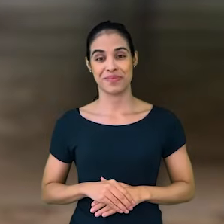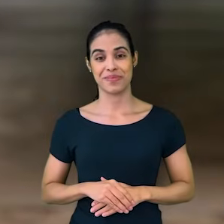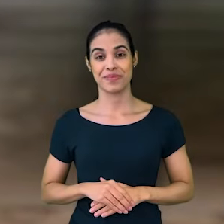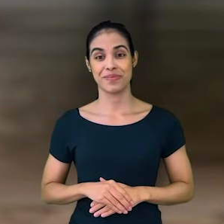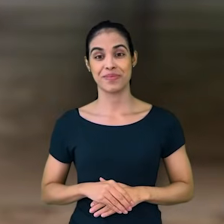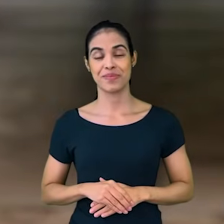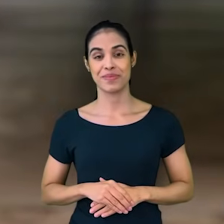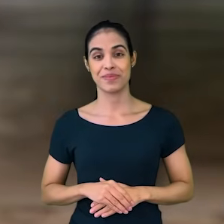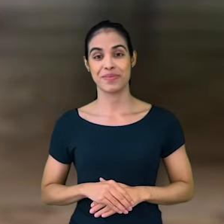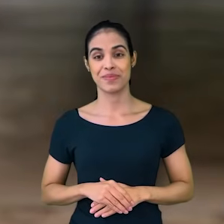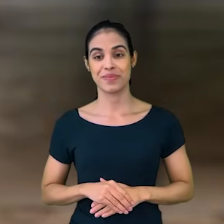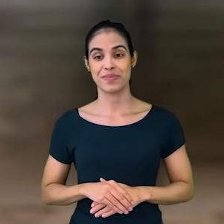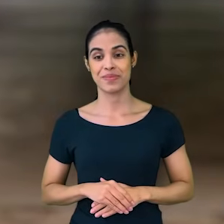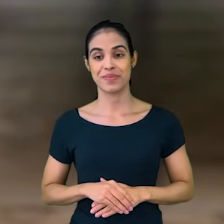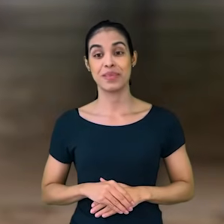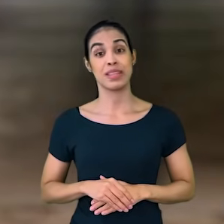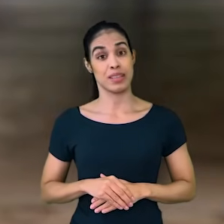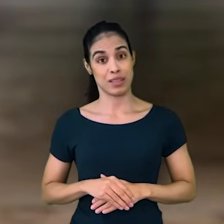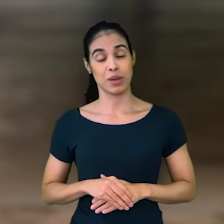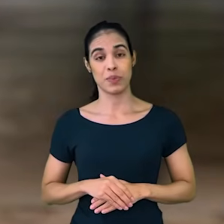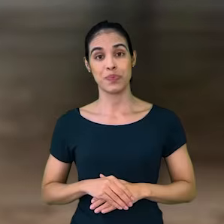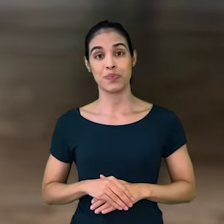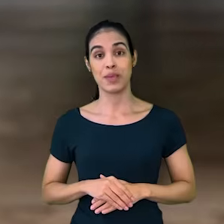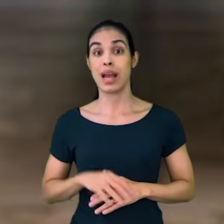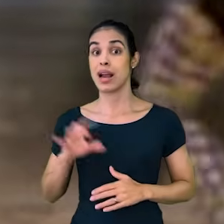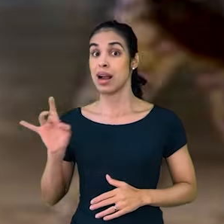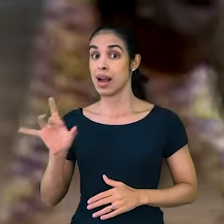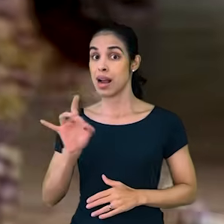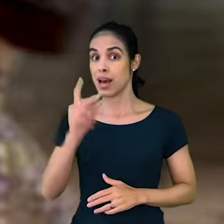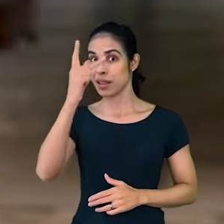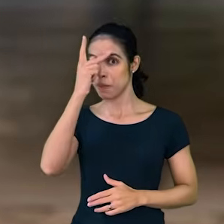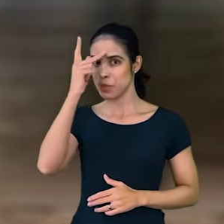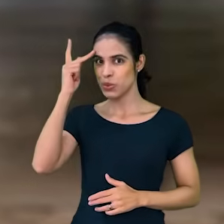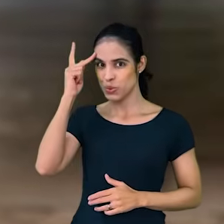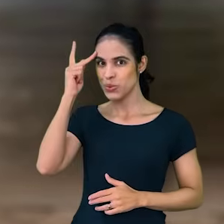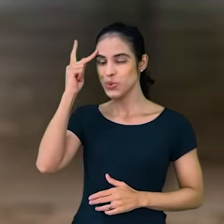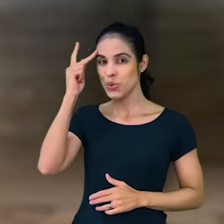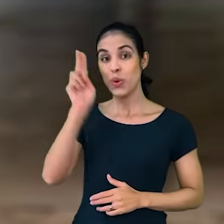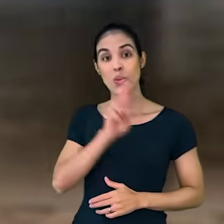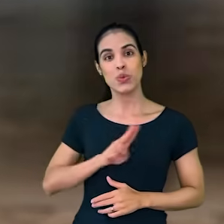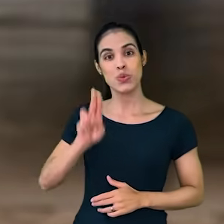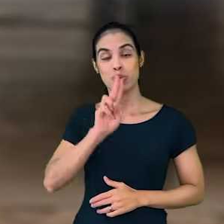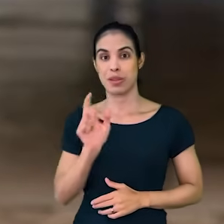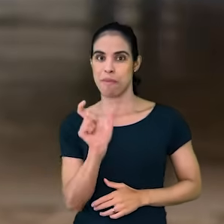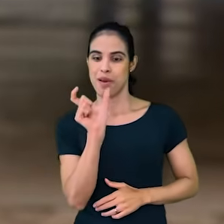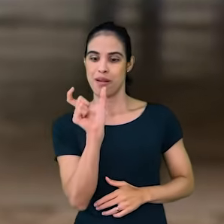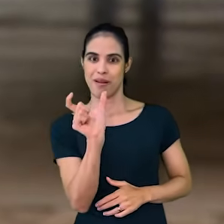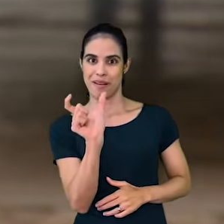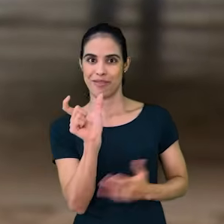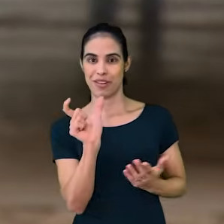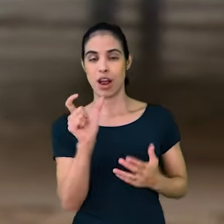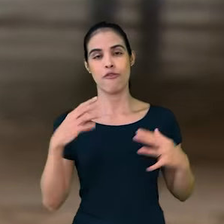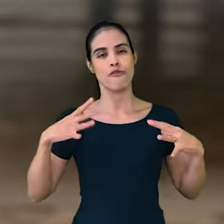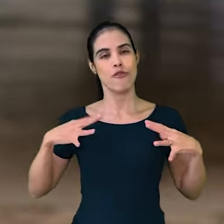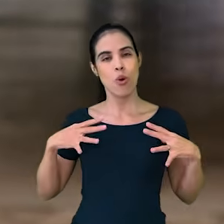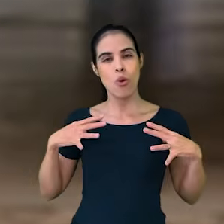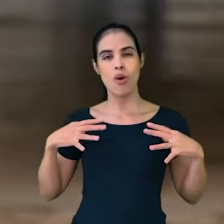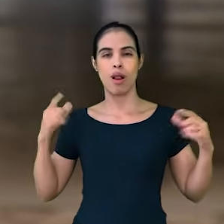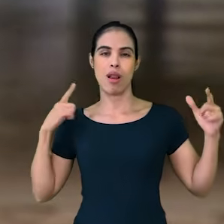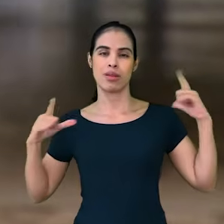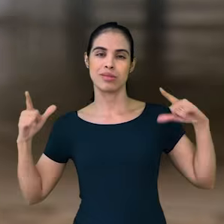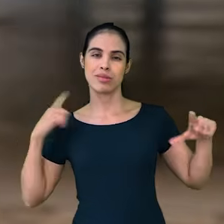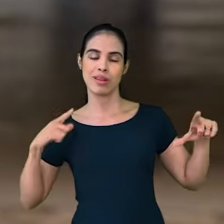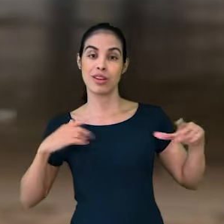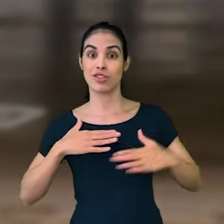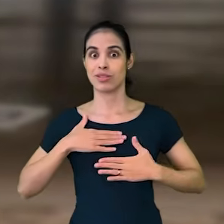esse vai e vem, a caminho do expediente, cada pessoa tem uma palavra equivalente preferida. Folga,